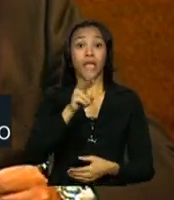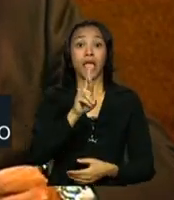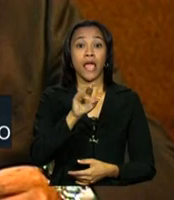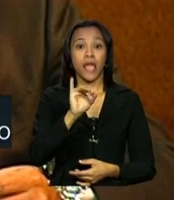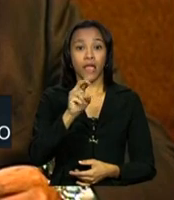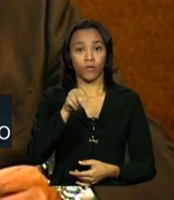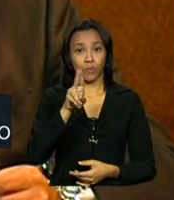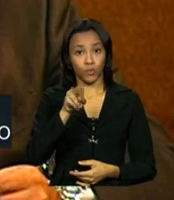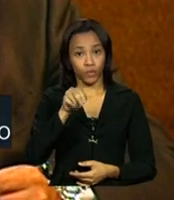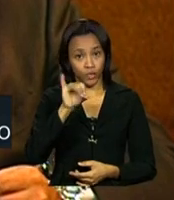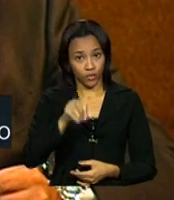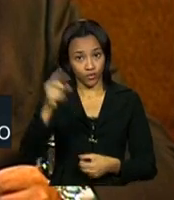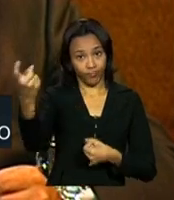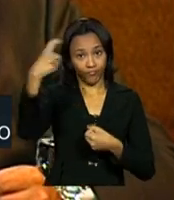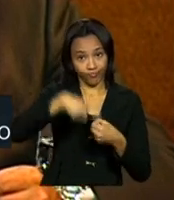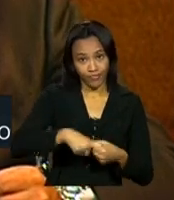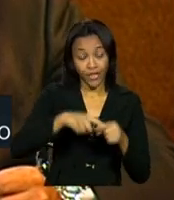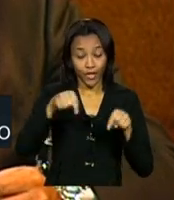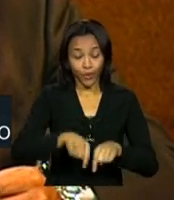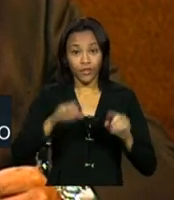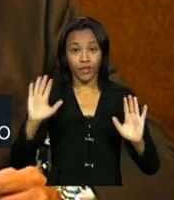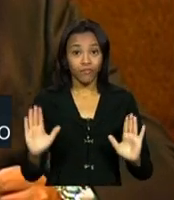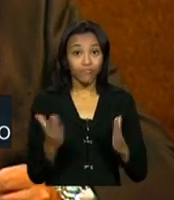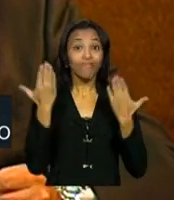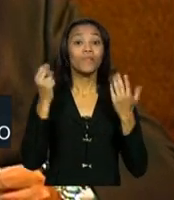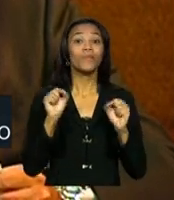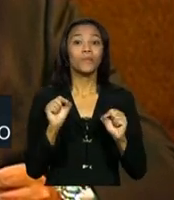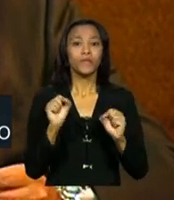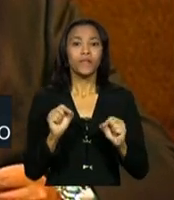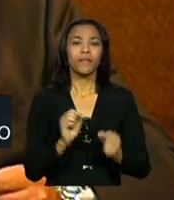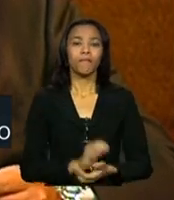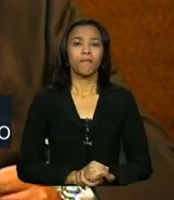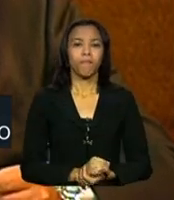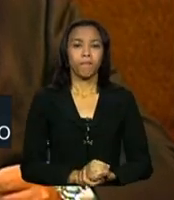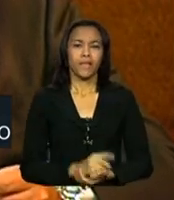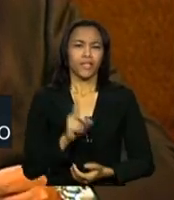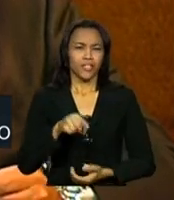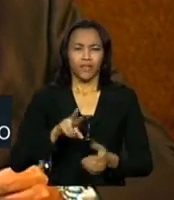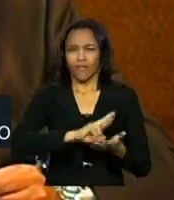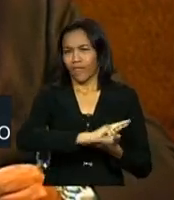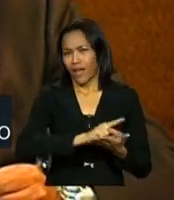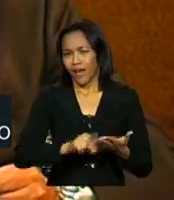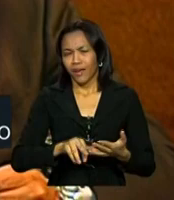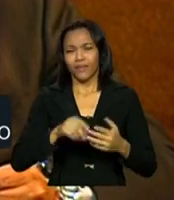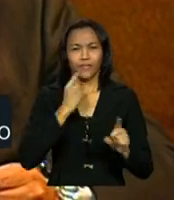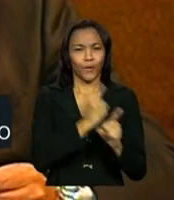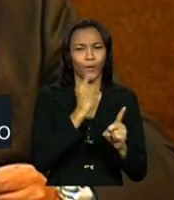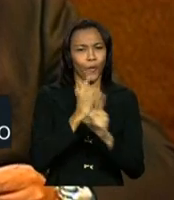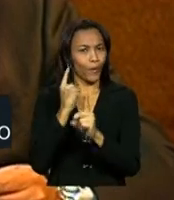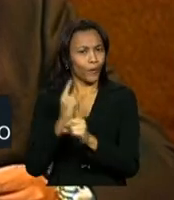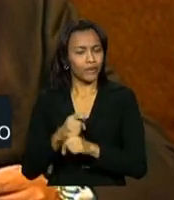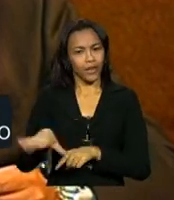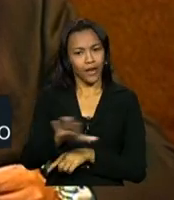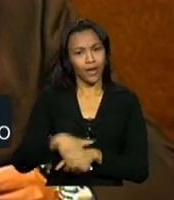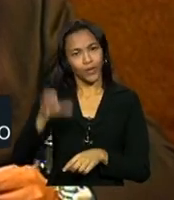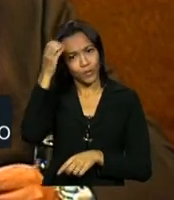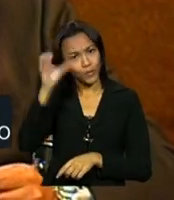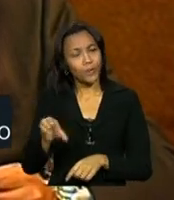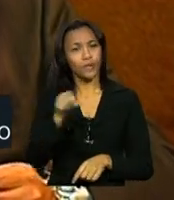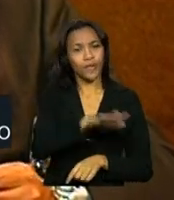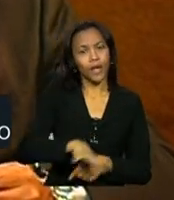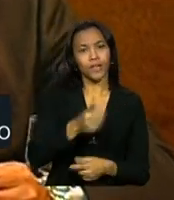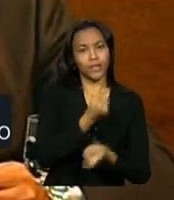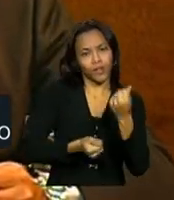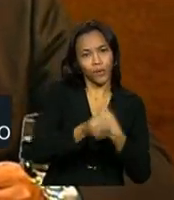celebrada este ano pela uk Brasil uma temporada de eventos nas áreas da cultura negócios e